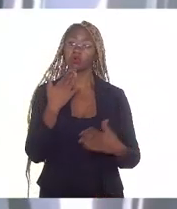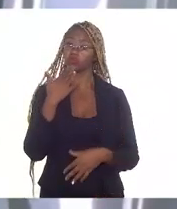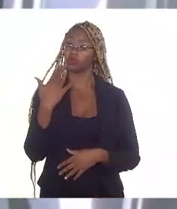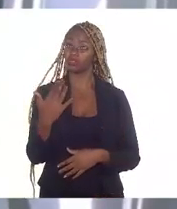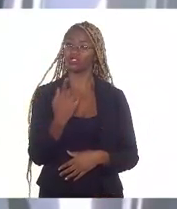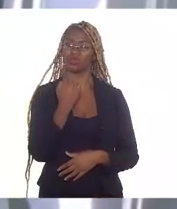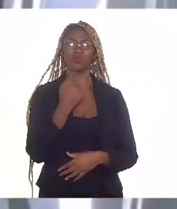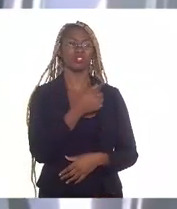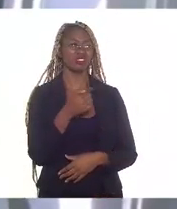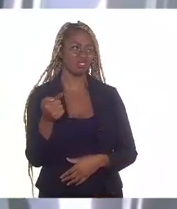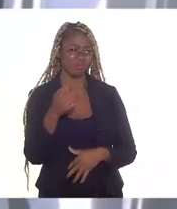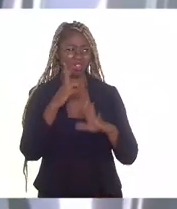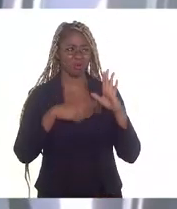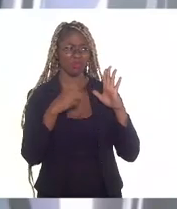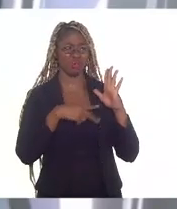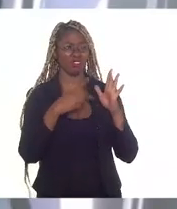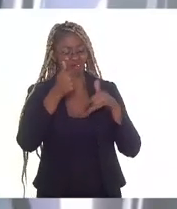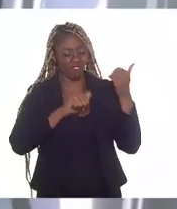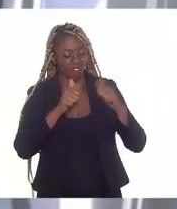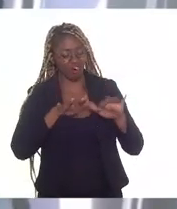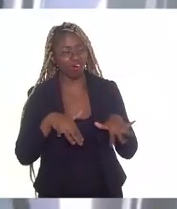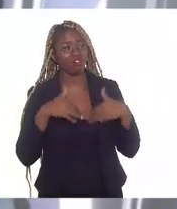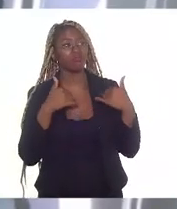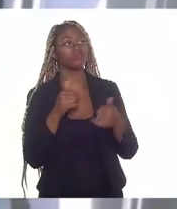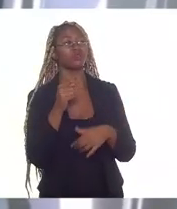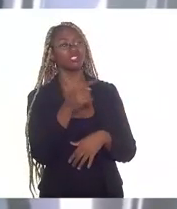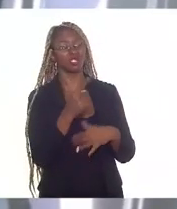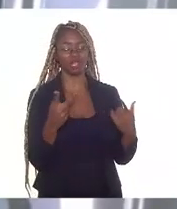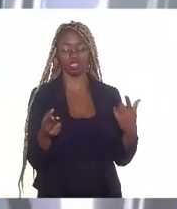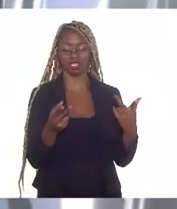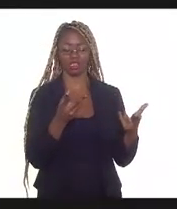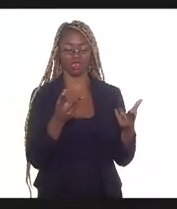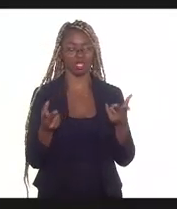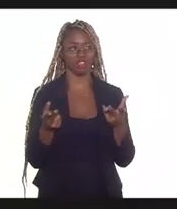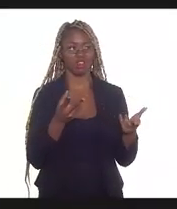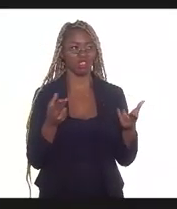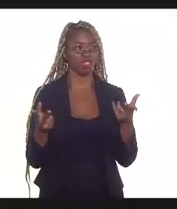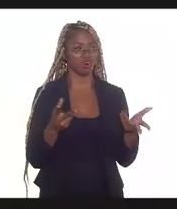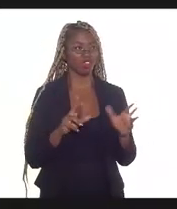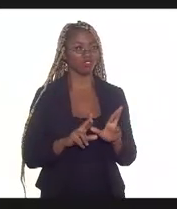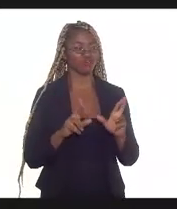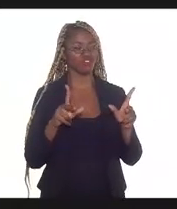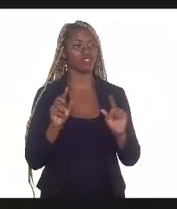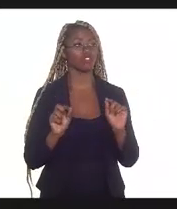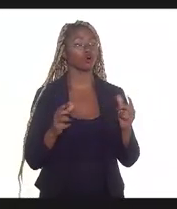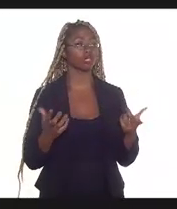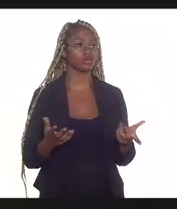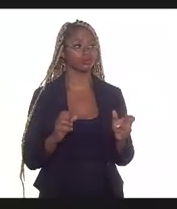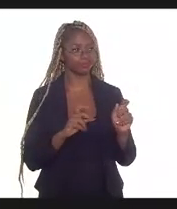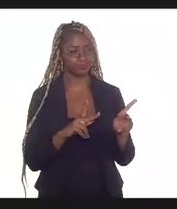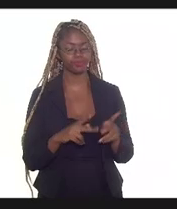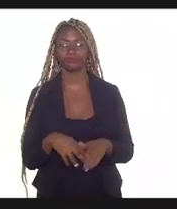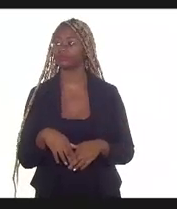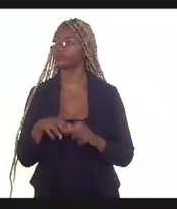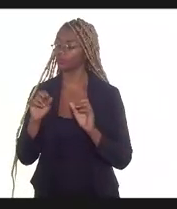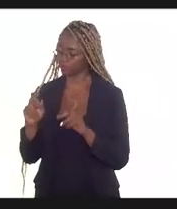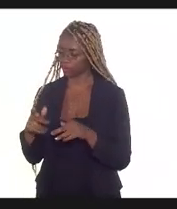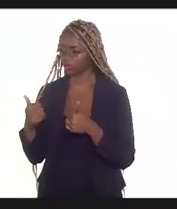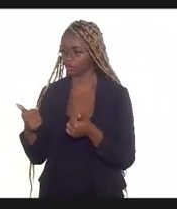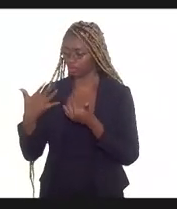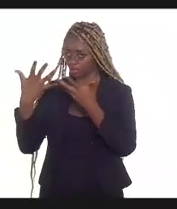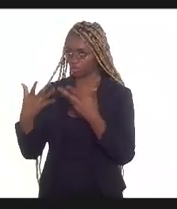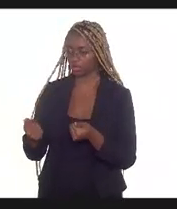uma semana, examinar melhor as similitudes e diferenças, também, tá, okay, por favor. Ok. Deputado Valdec pediu de vista